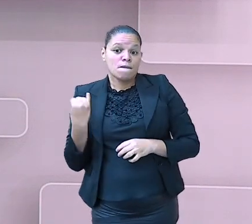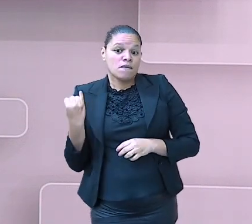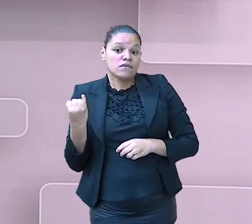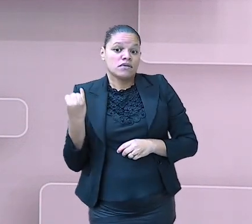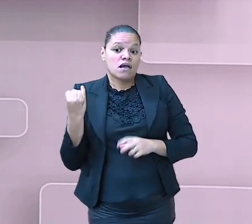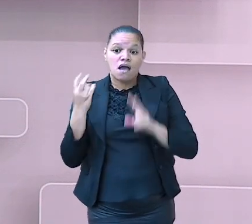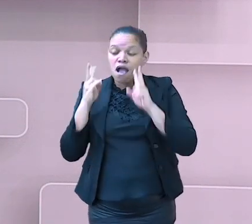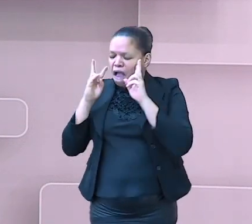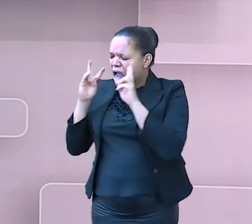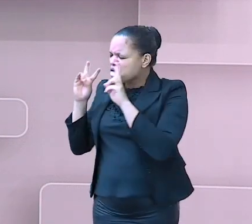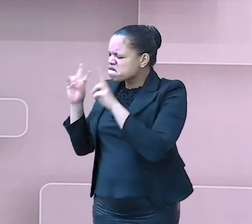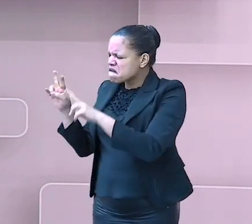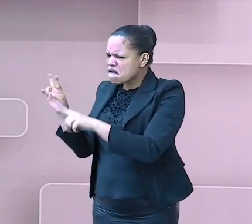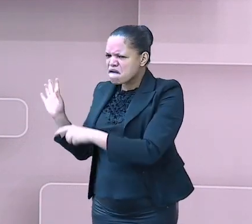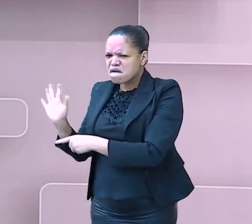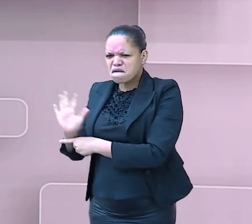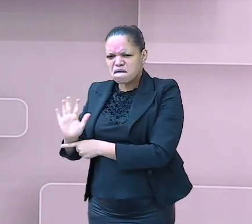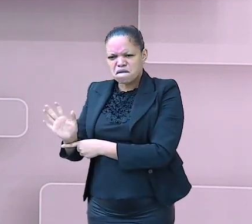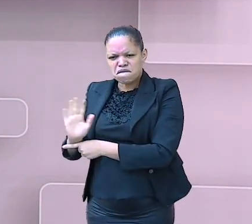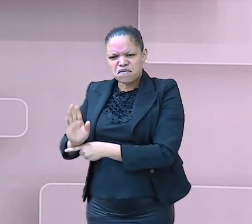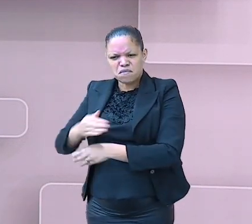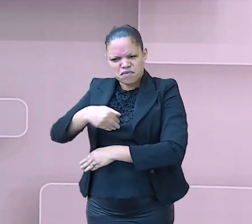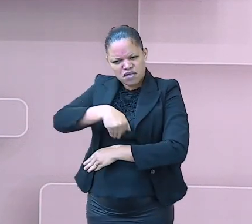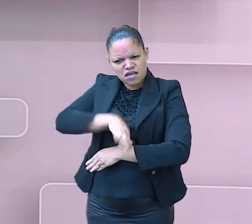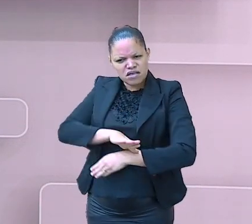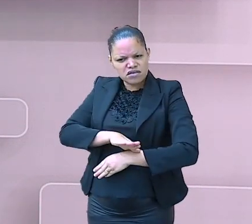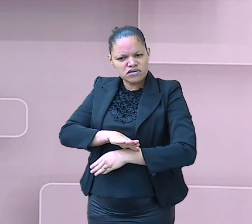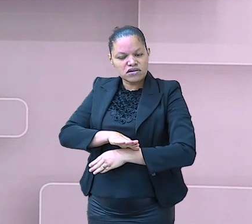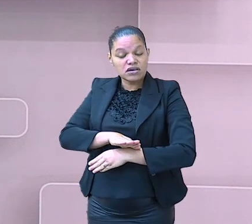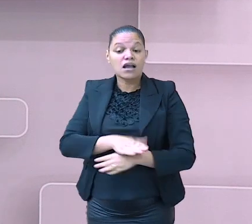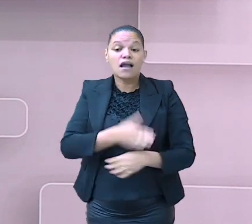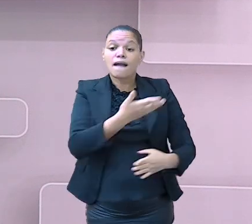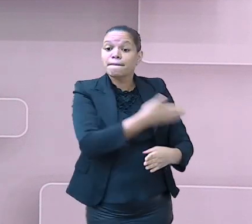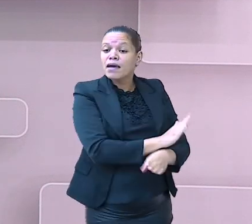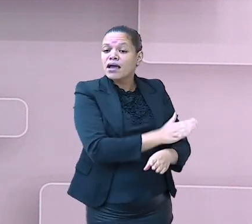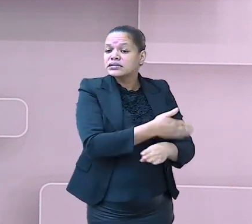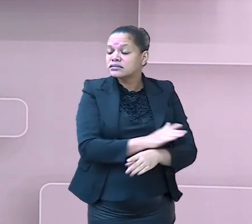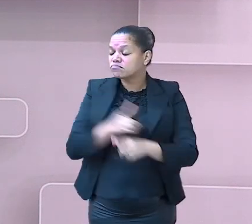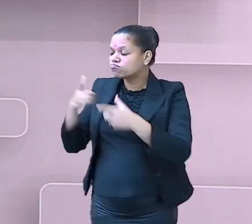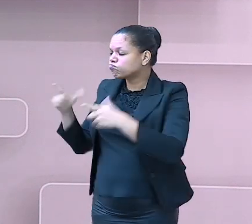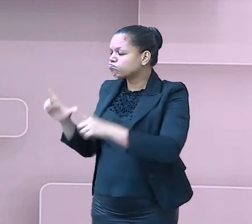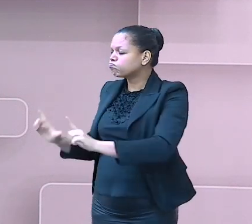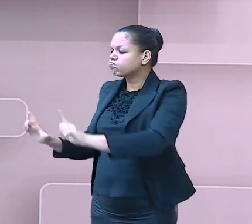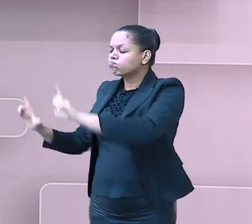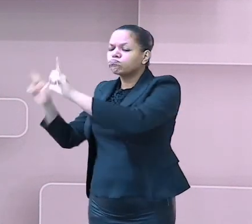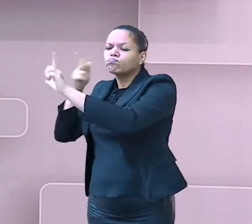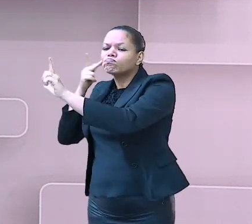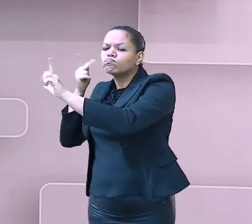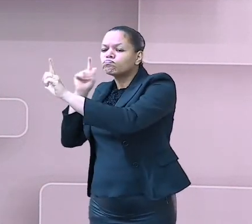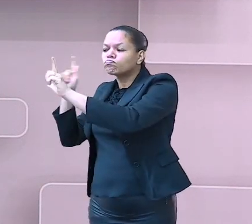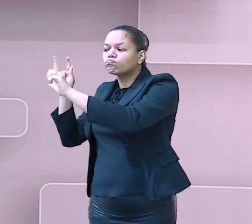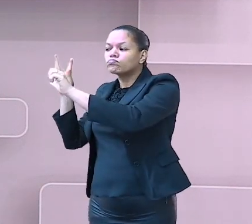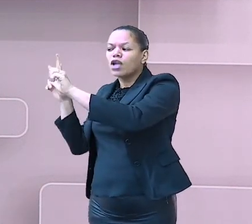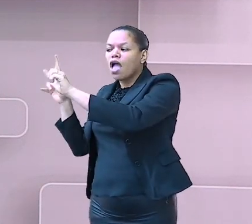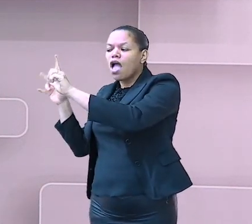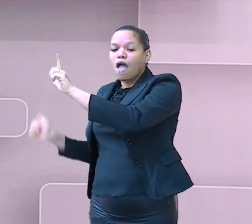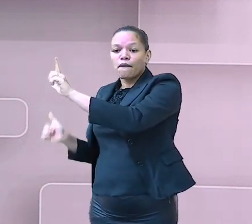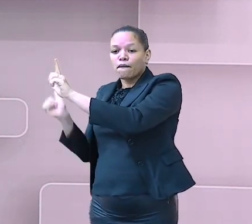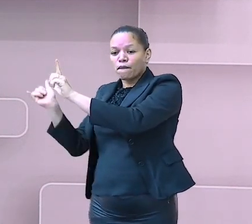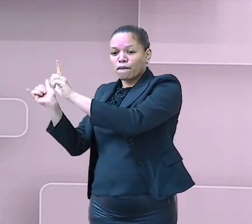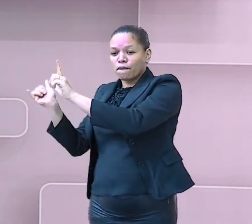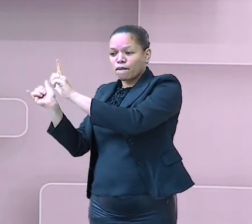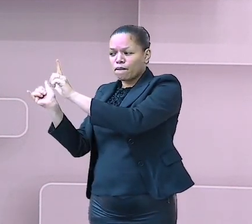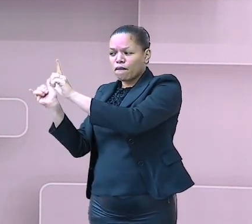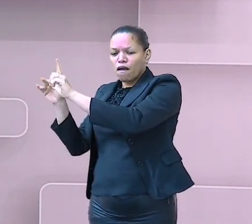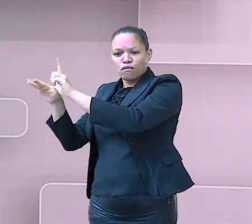dica, ok? E para acessar a nossa plataforma SMED-GV, aponte a câmera do seu celular na